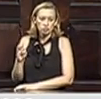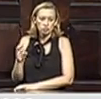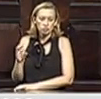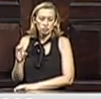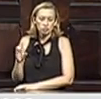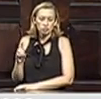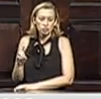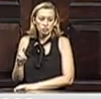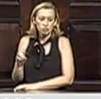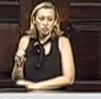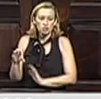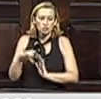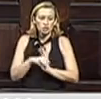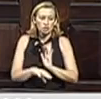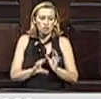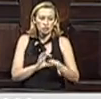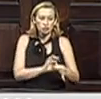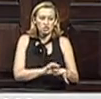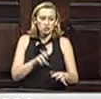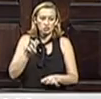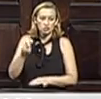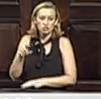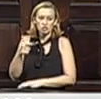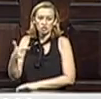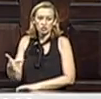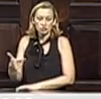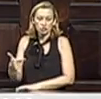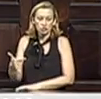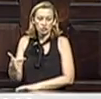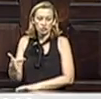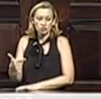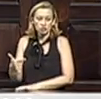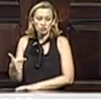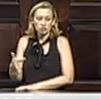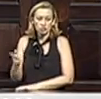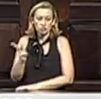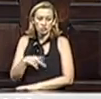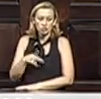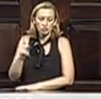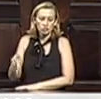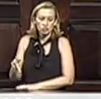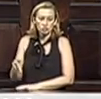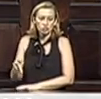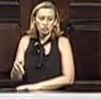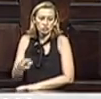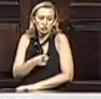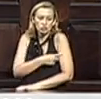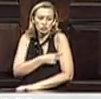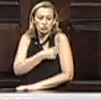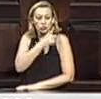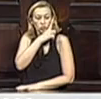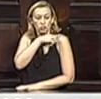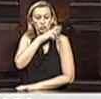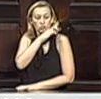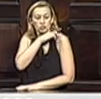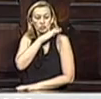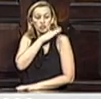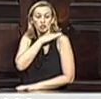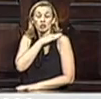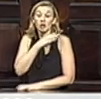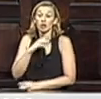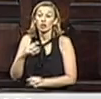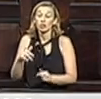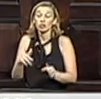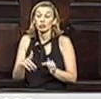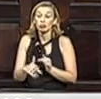emenda 52, criando a faixa para os professores de ensino médio, está prejudicada